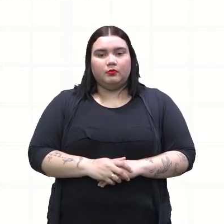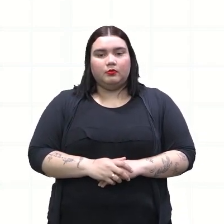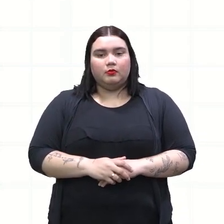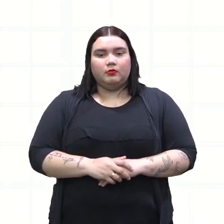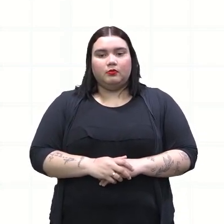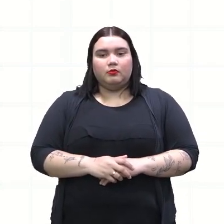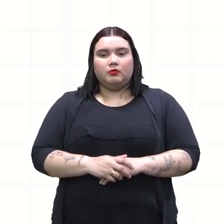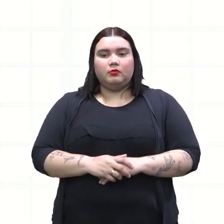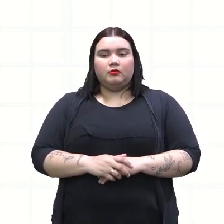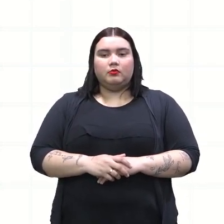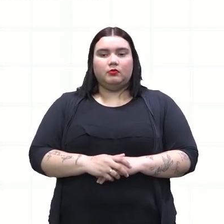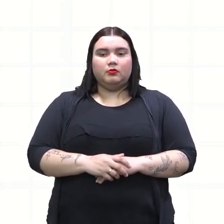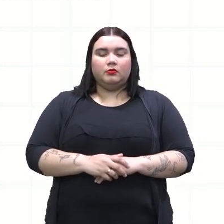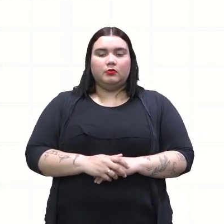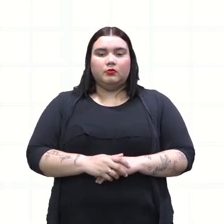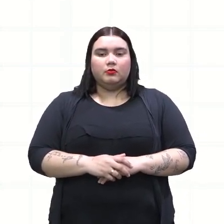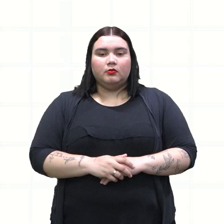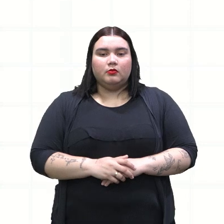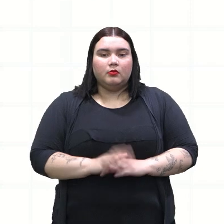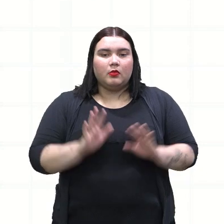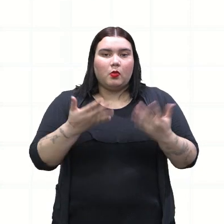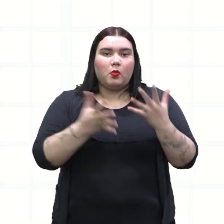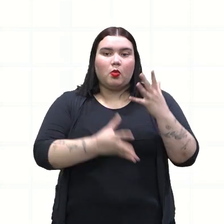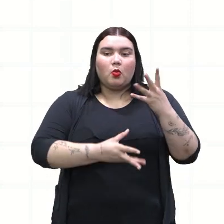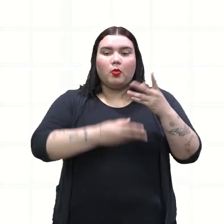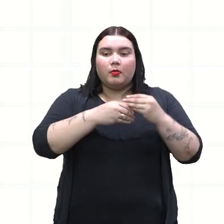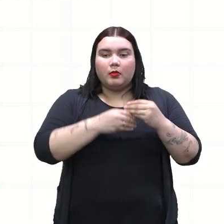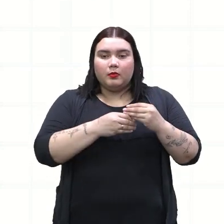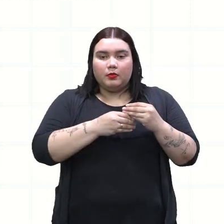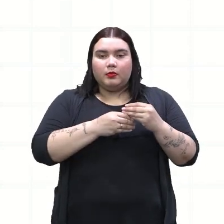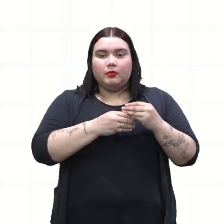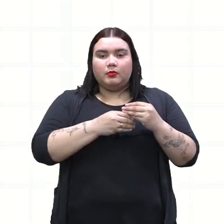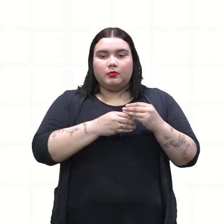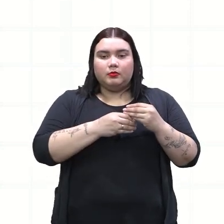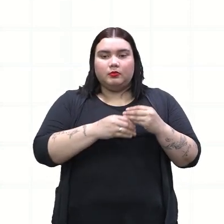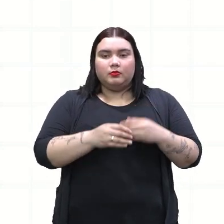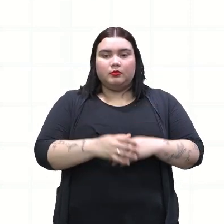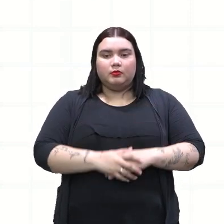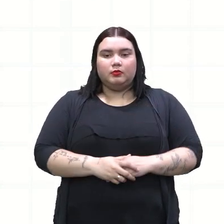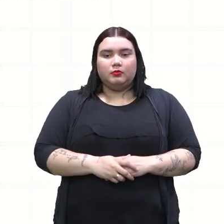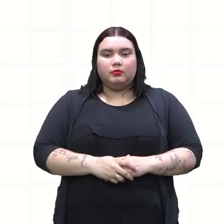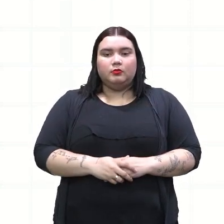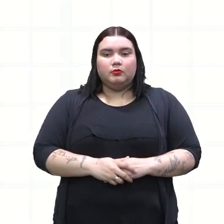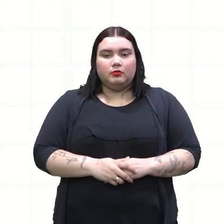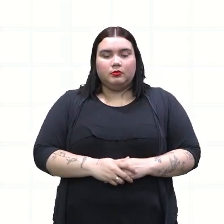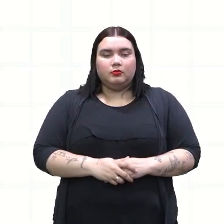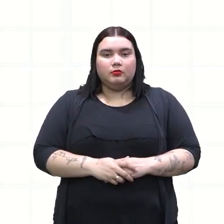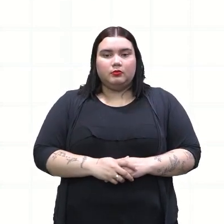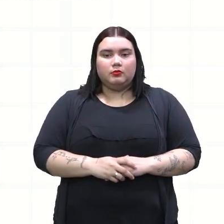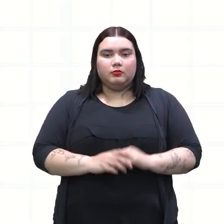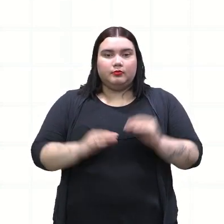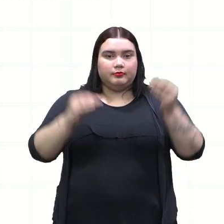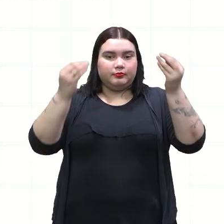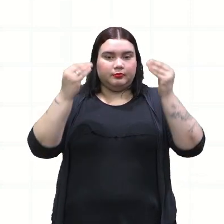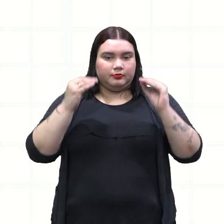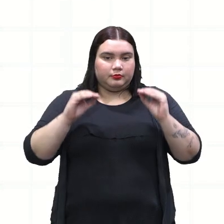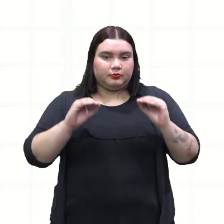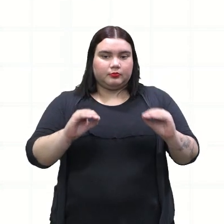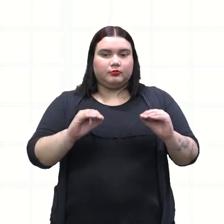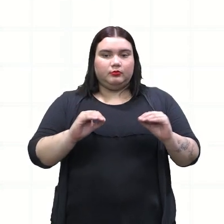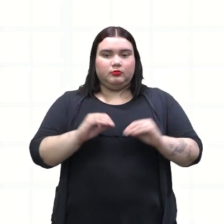E aí, o que eu faço? O resto é o complemento. Tudo isso aqui, ó, até o final da frase é o complemento. Então, eu sigo a ordem aqui,